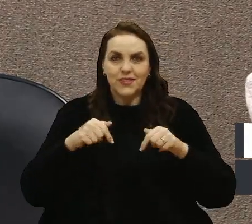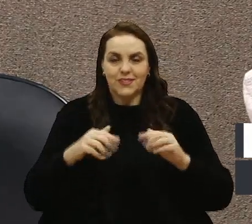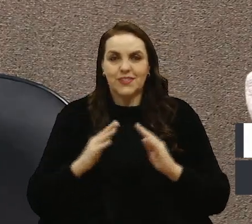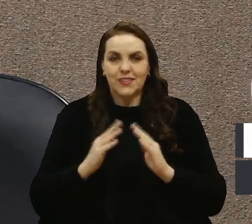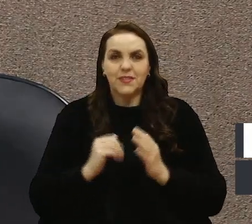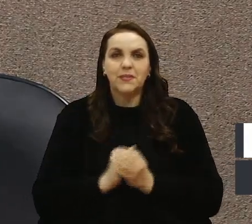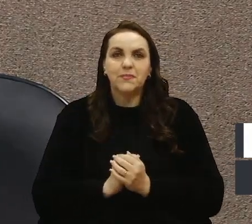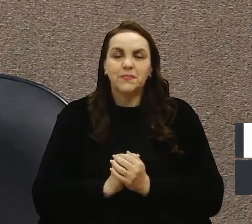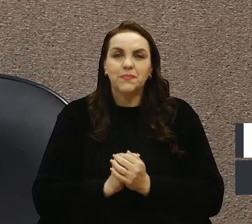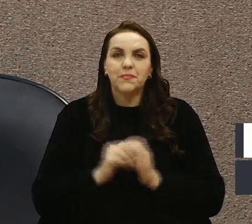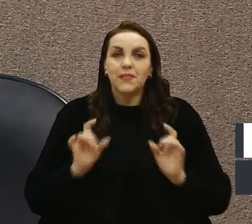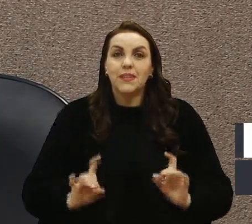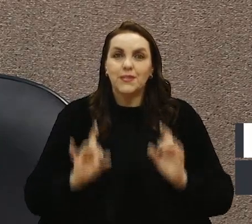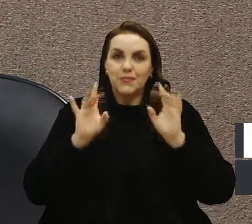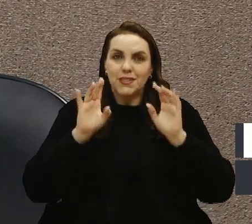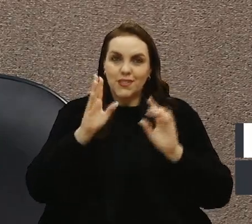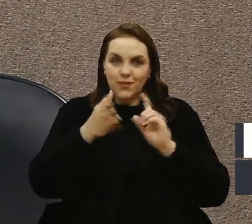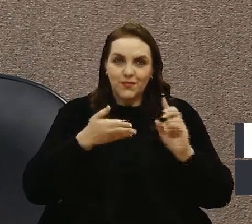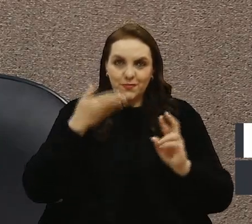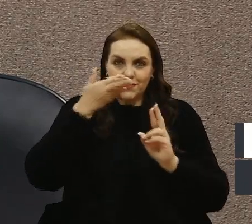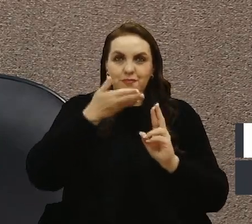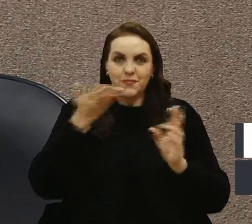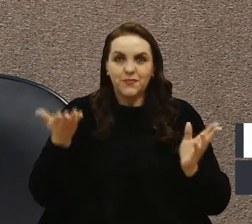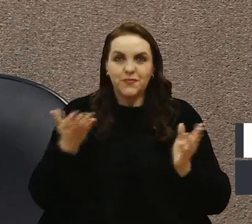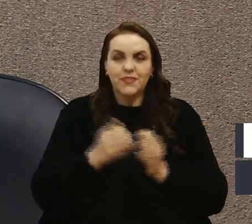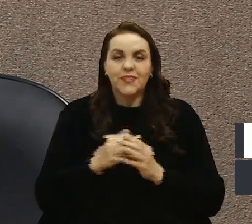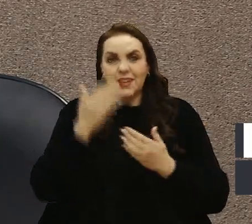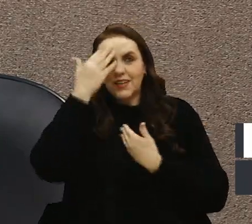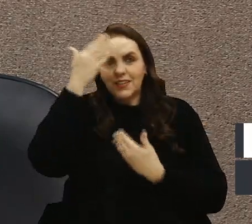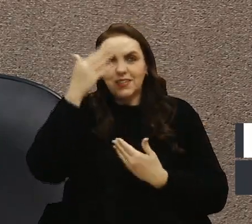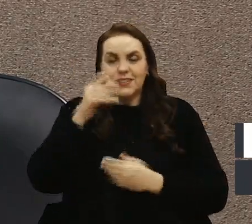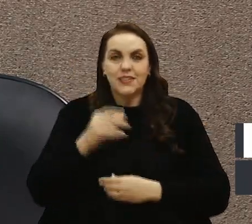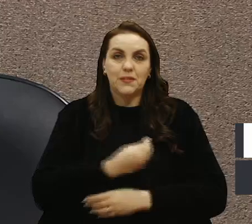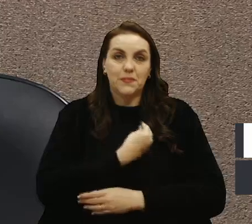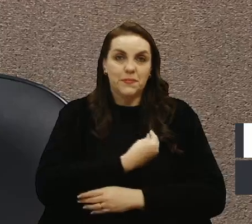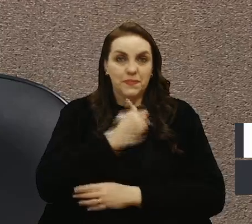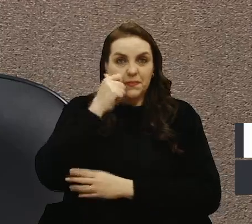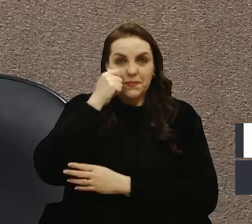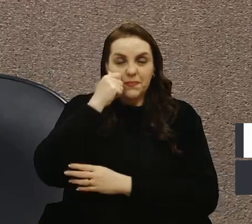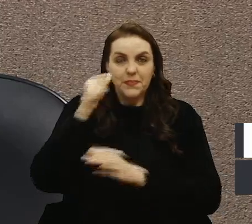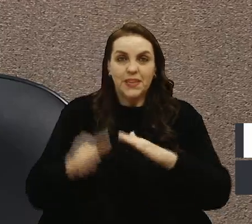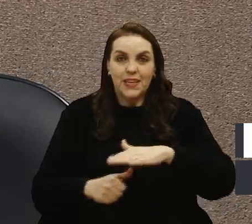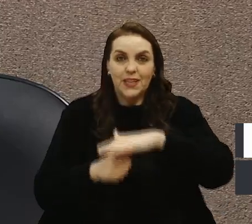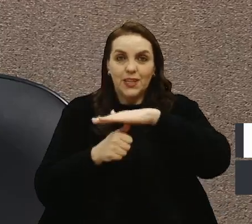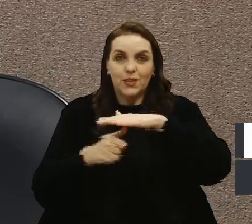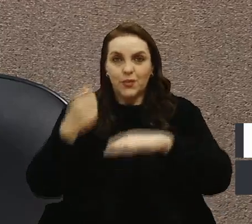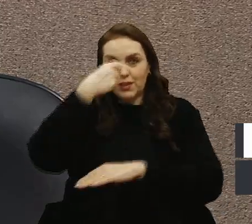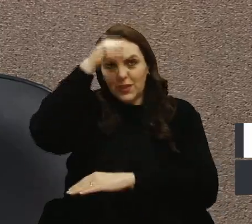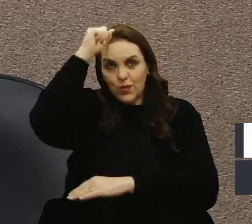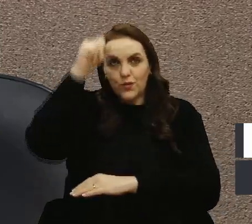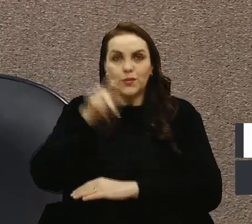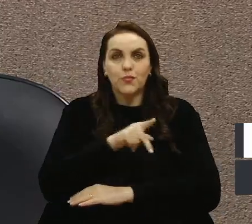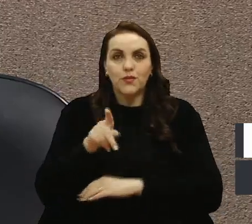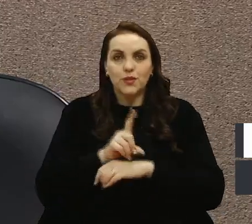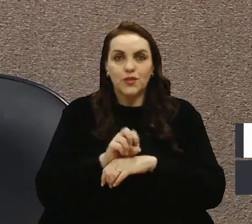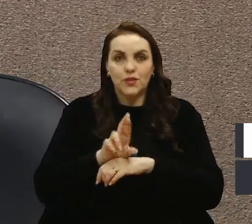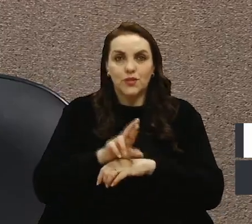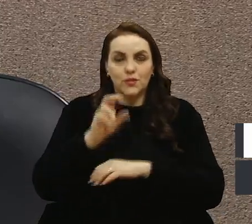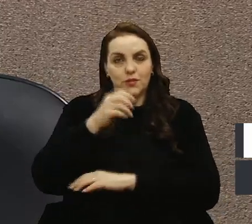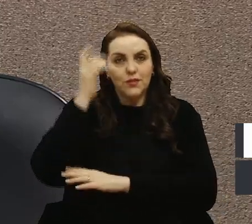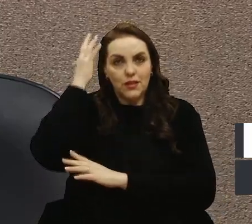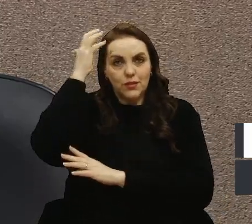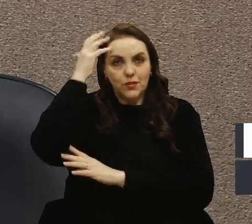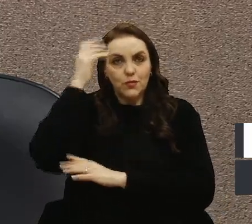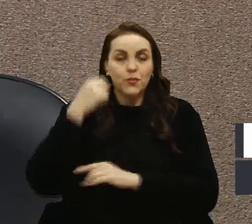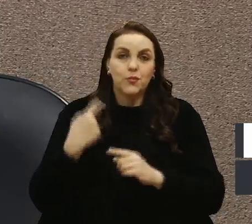me referir em especial hoje e agradecer, inclusive, a presença do nosso reitor da Universidade de Caxias do Sul, professor Dr. Asdrubal Falavinha,